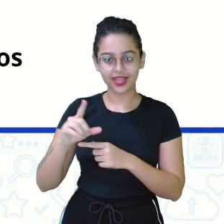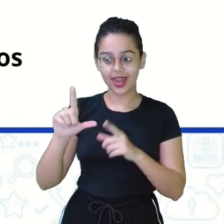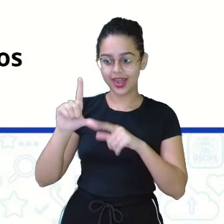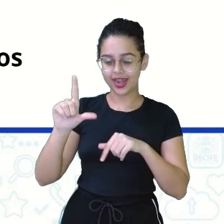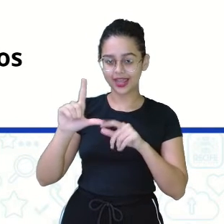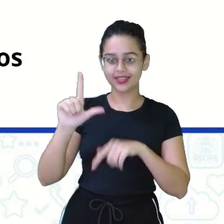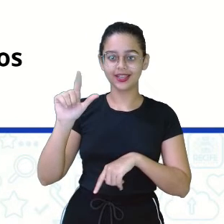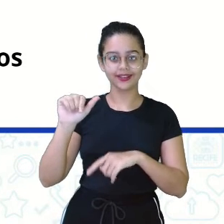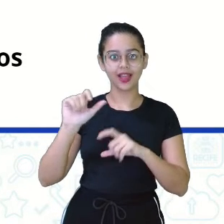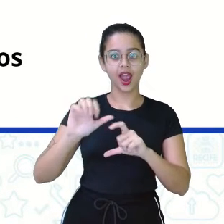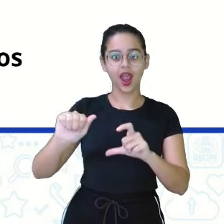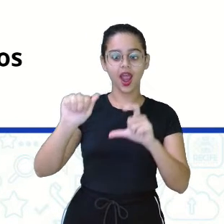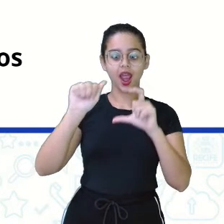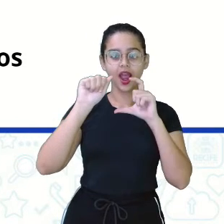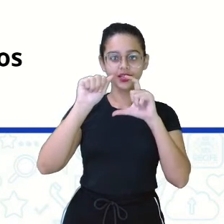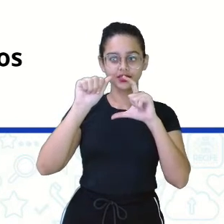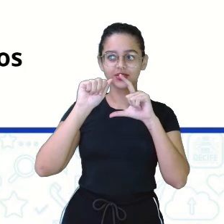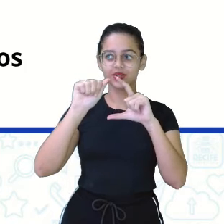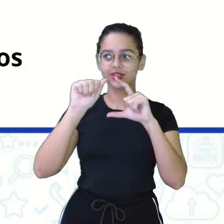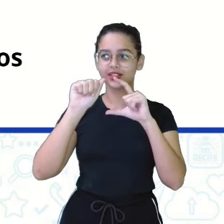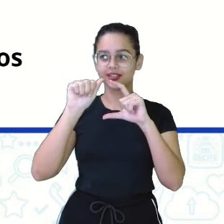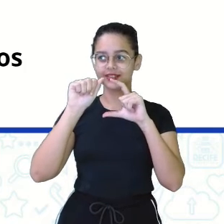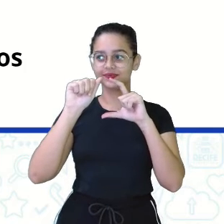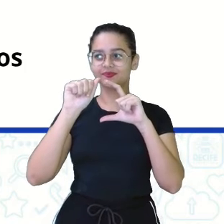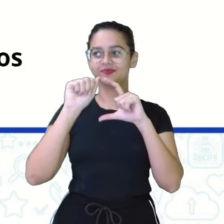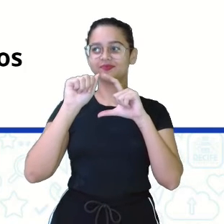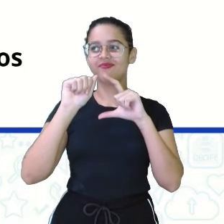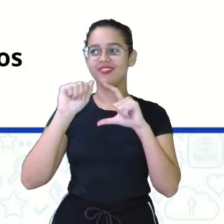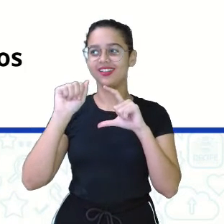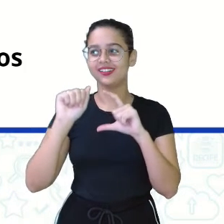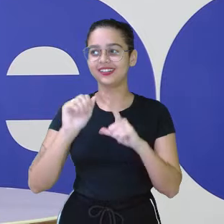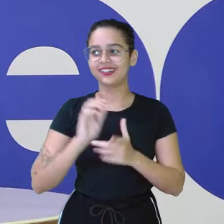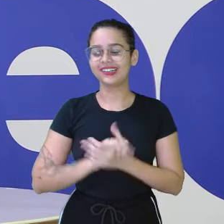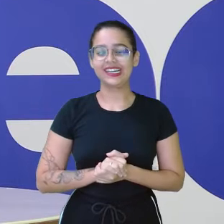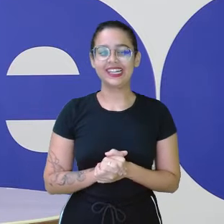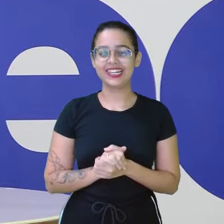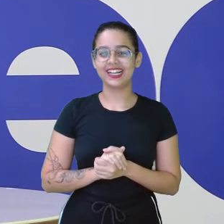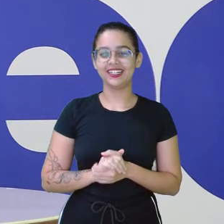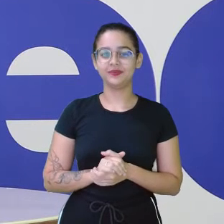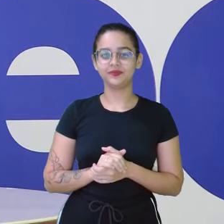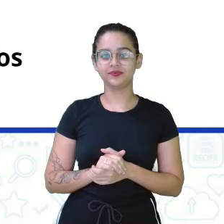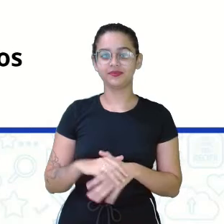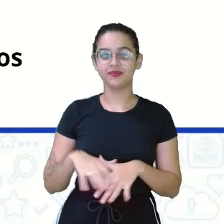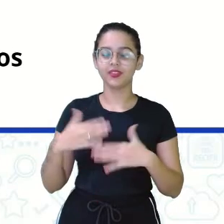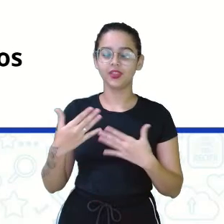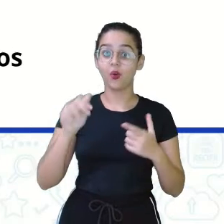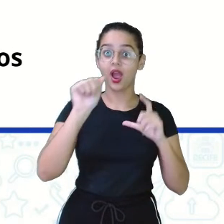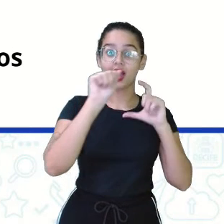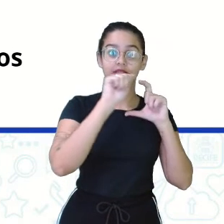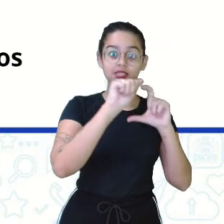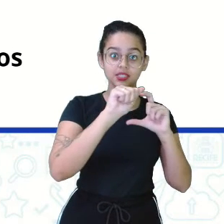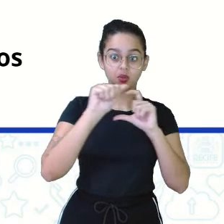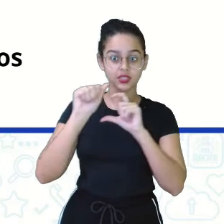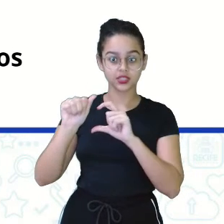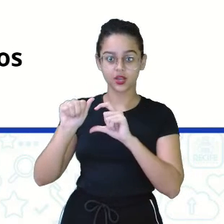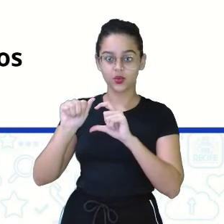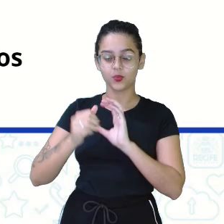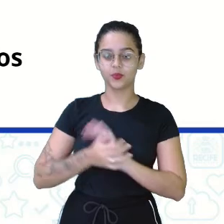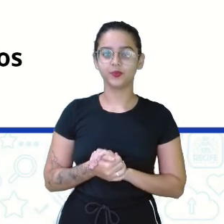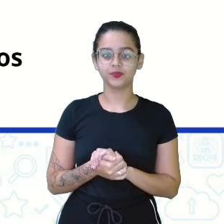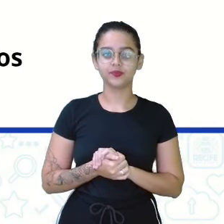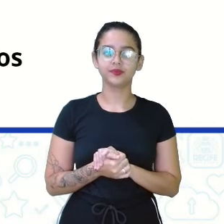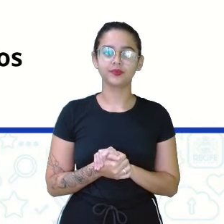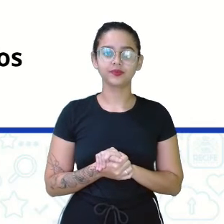professora? Grandona. Grandona, maiúscula, né? Exato. Então, vai ser azão, azão.